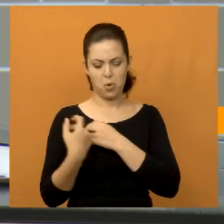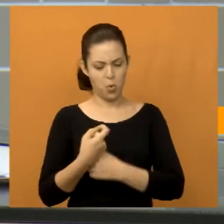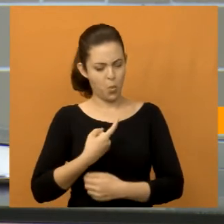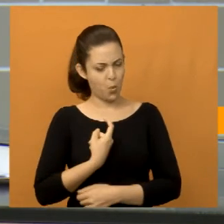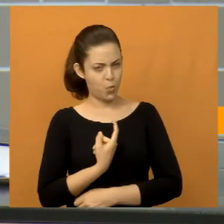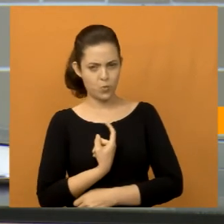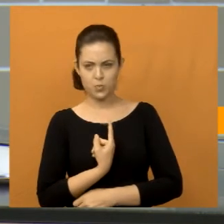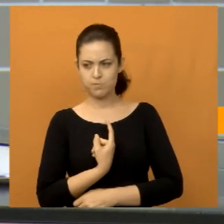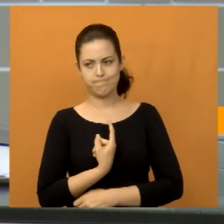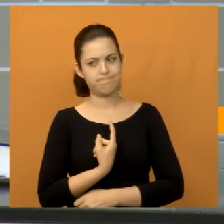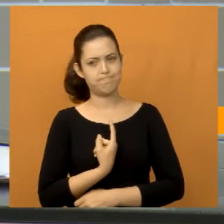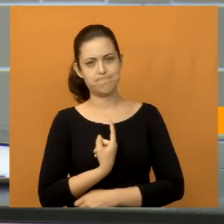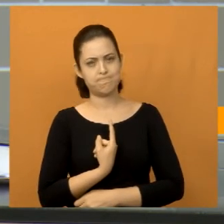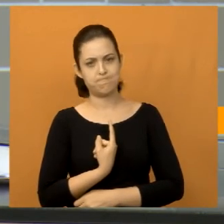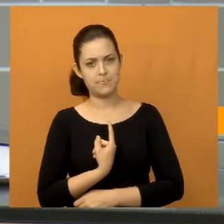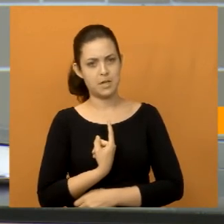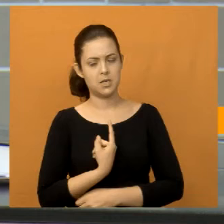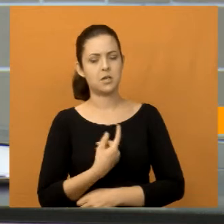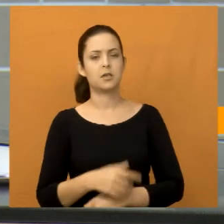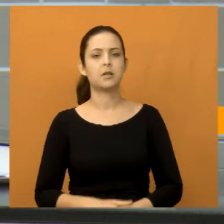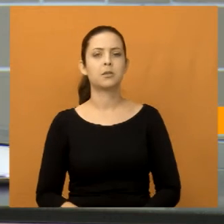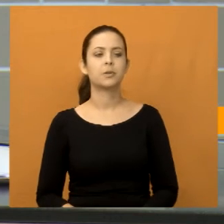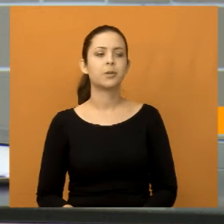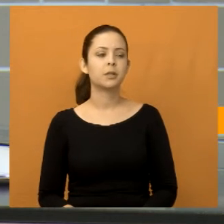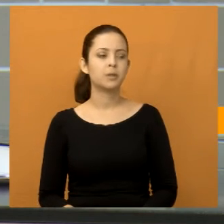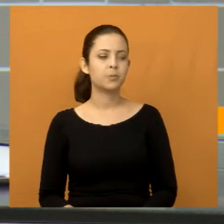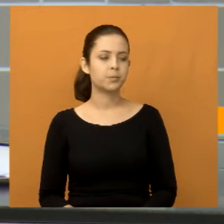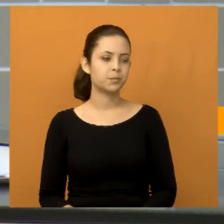único responsável pelas irregularidades.